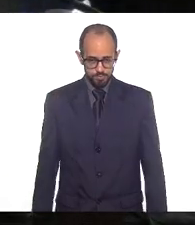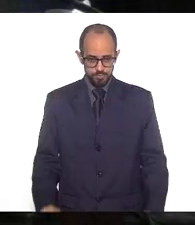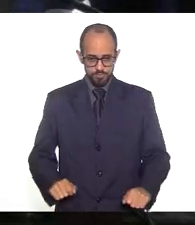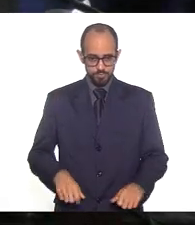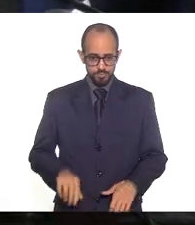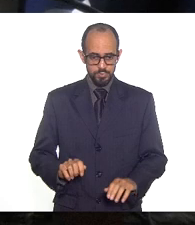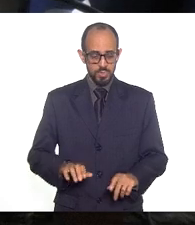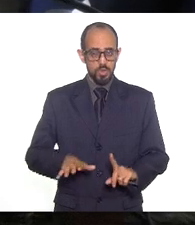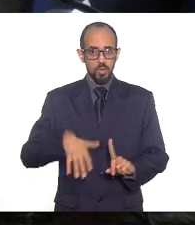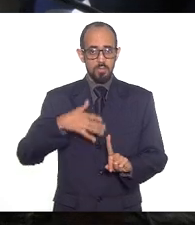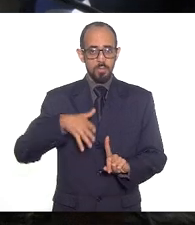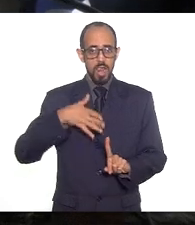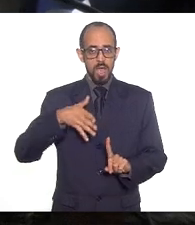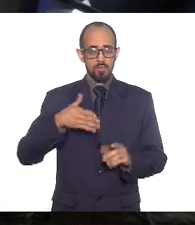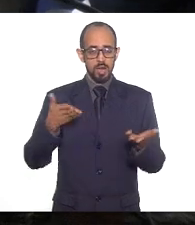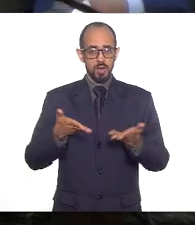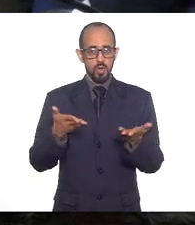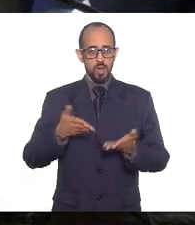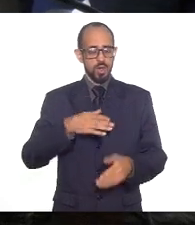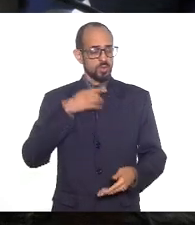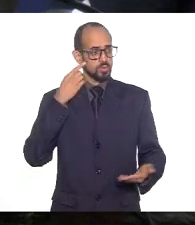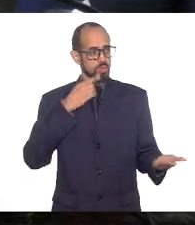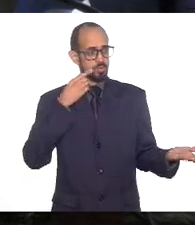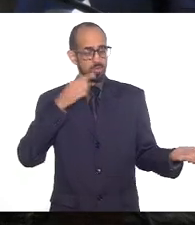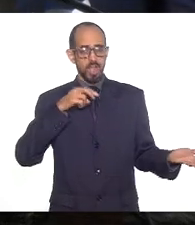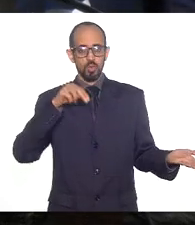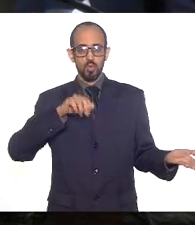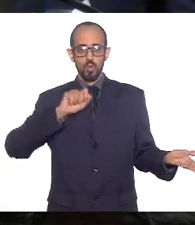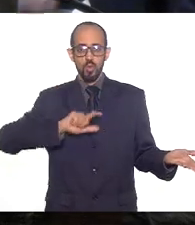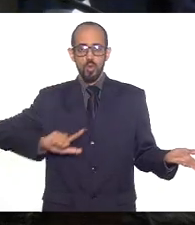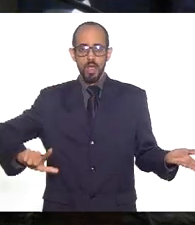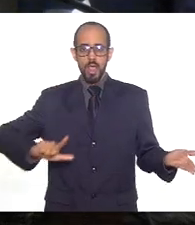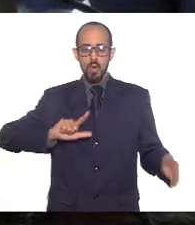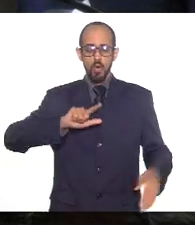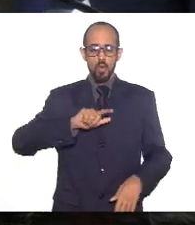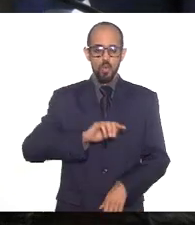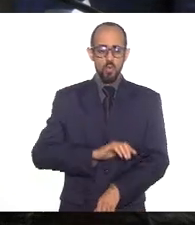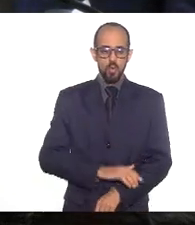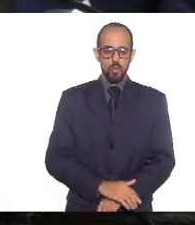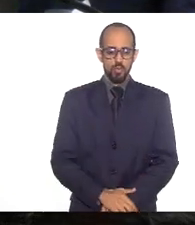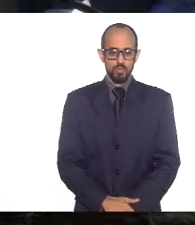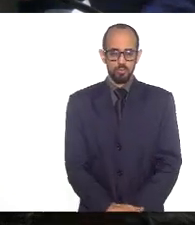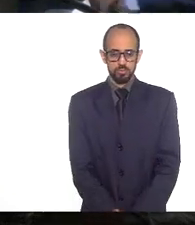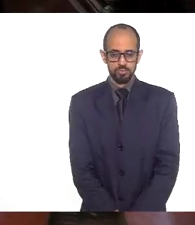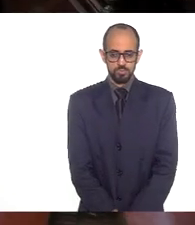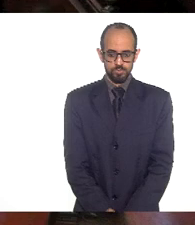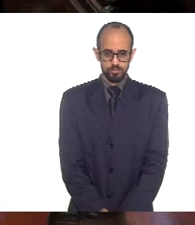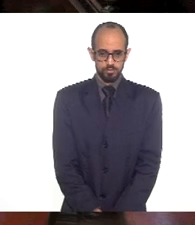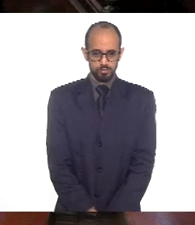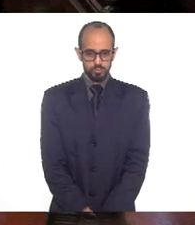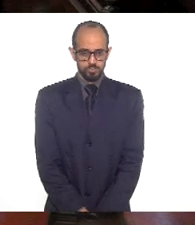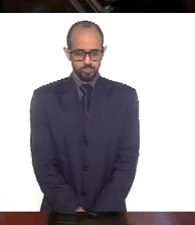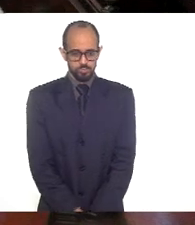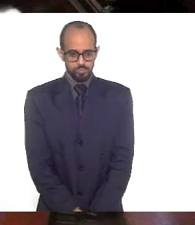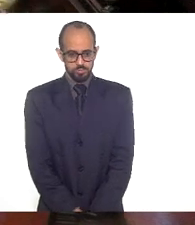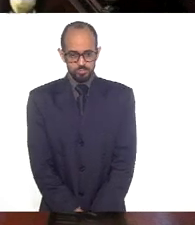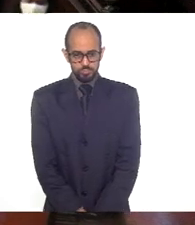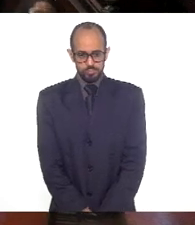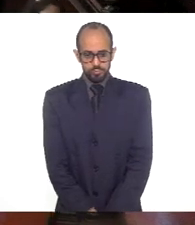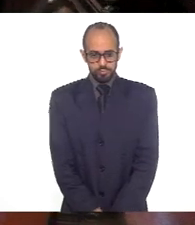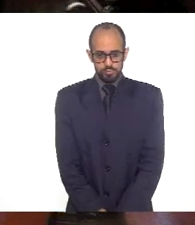o som com a palavra o deputado Noel de Carvalho E aí